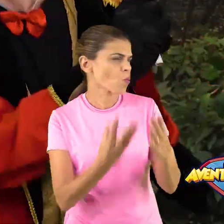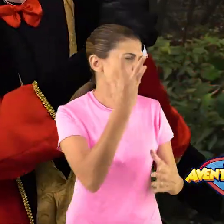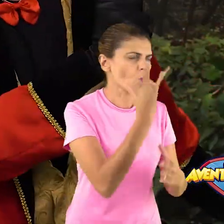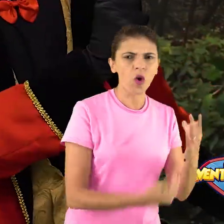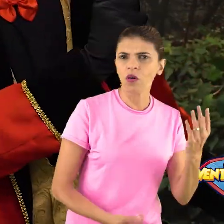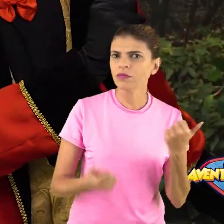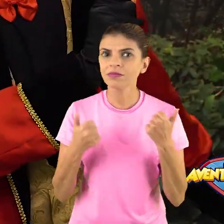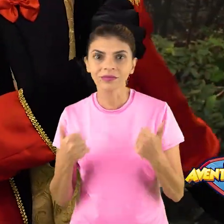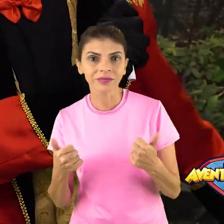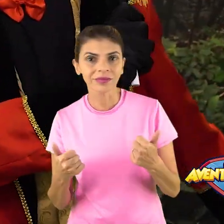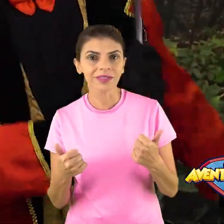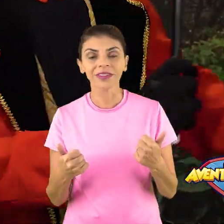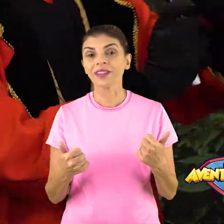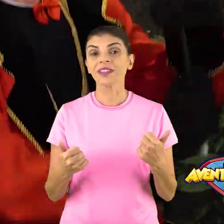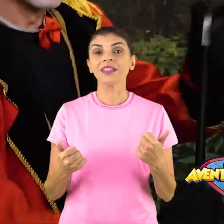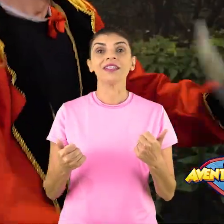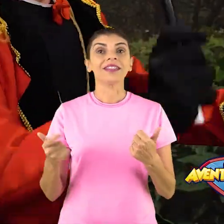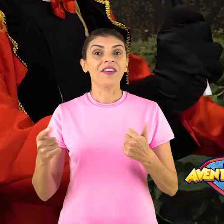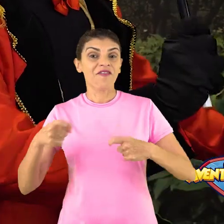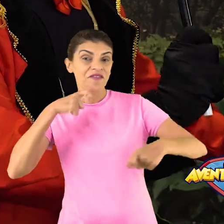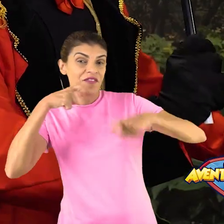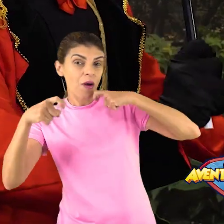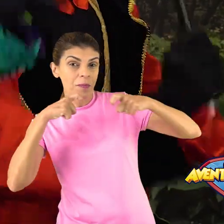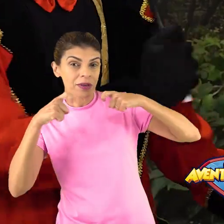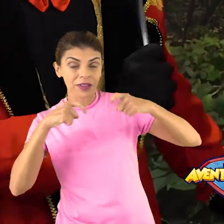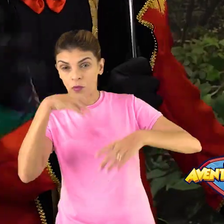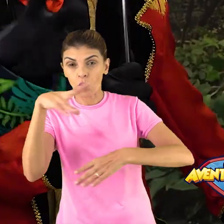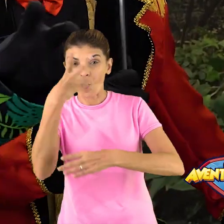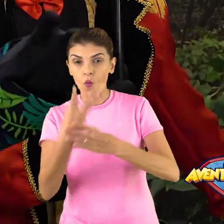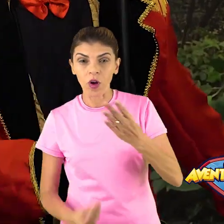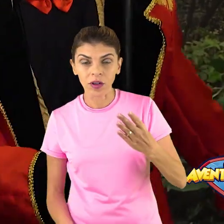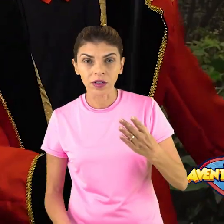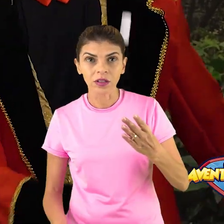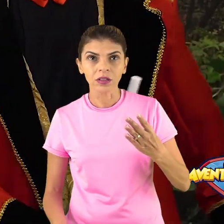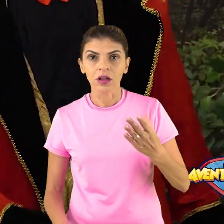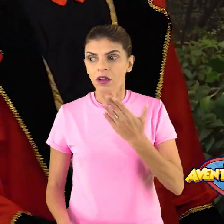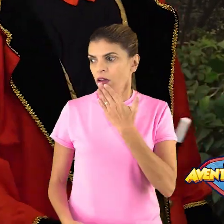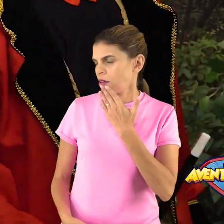Isso aí! Agora esse vampiro sem dente vai me fazer desaparecer! Desaparecer!